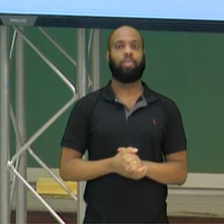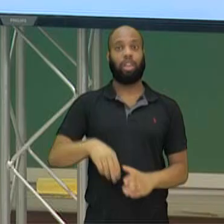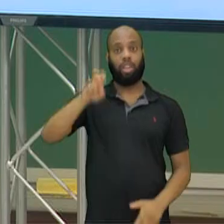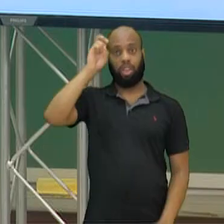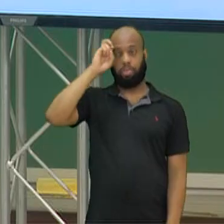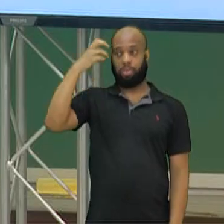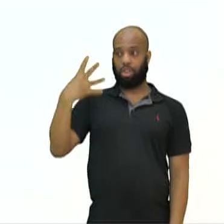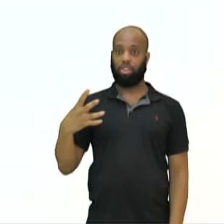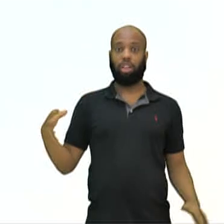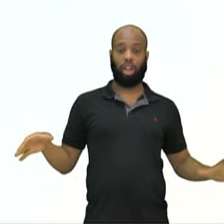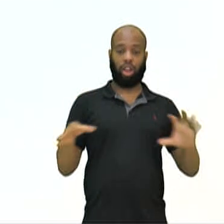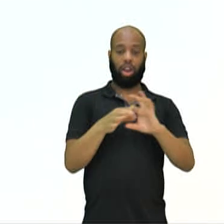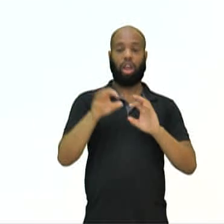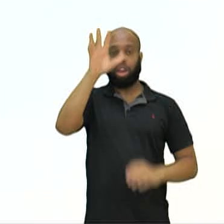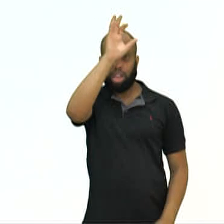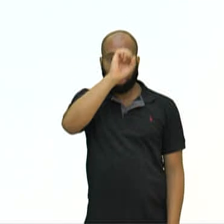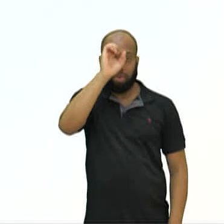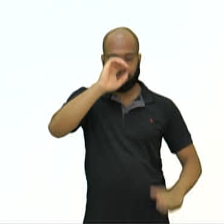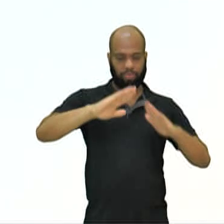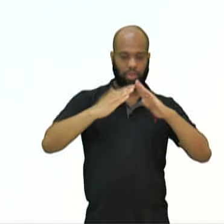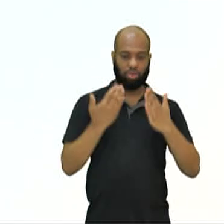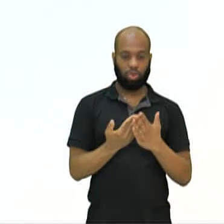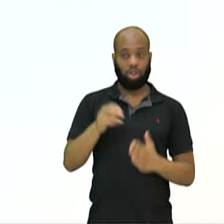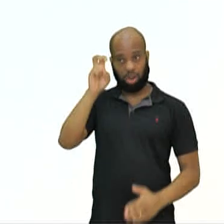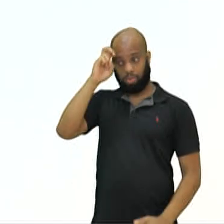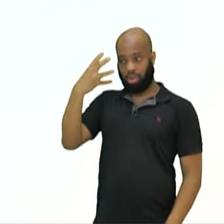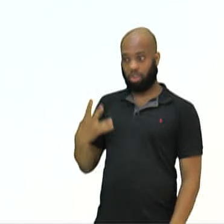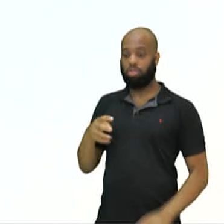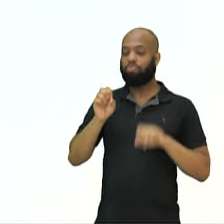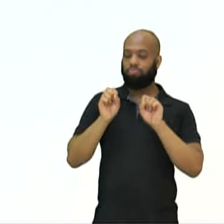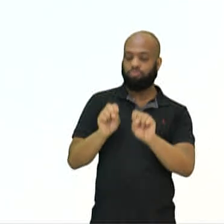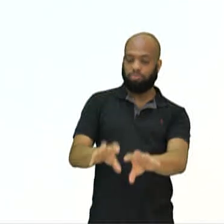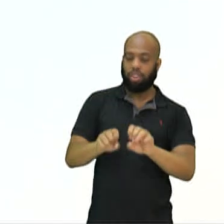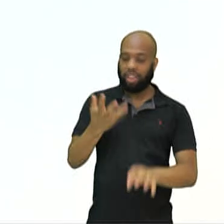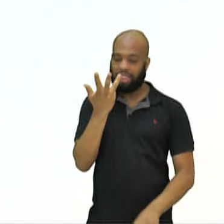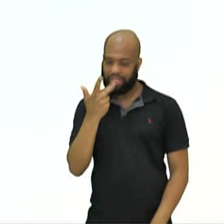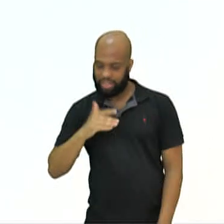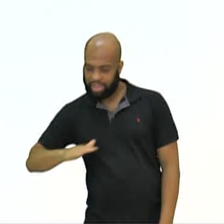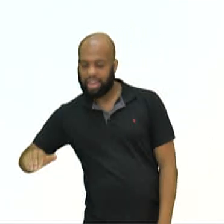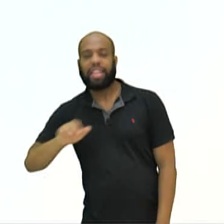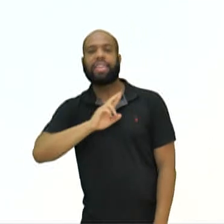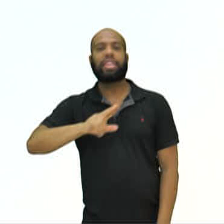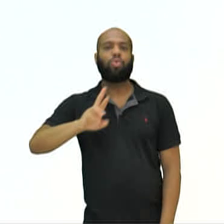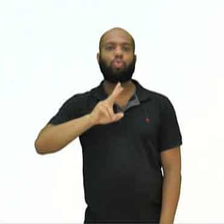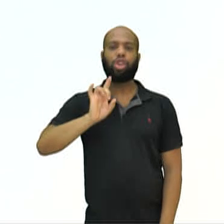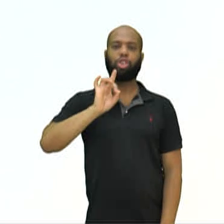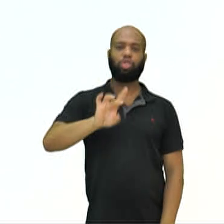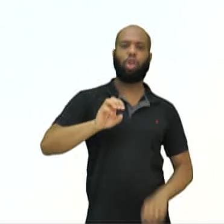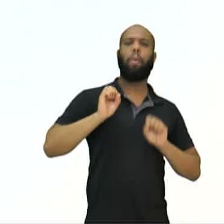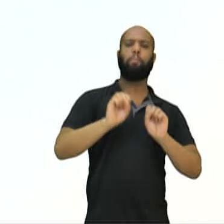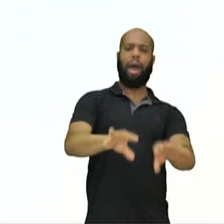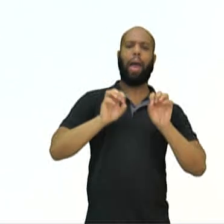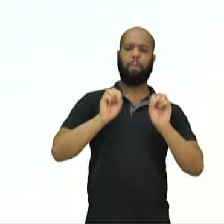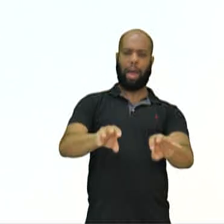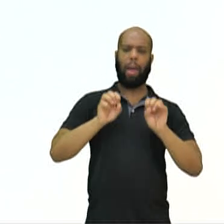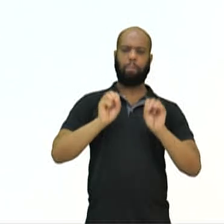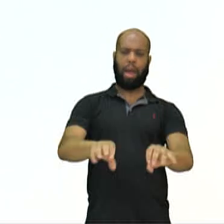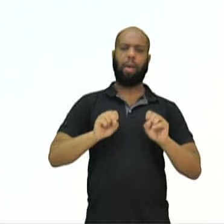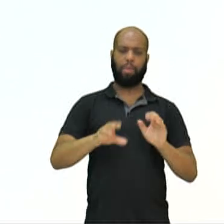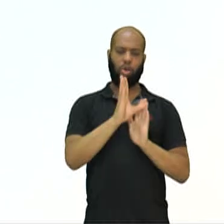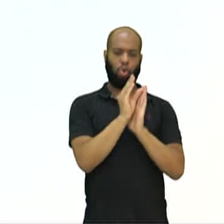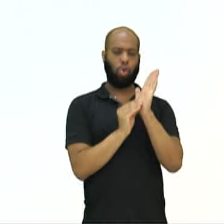Piaget e aprendizagem escolar. Para Piaget, educar as crianças não se refere a transmitir conteúdos,